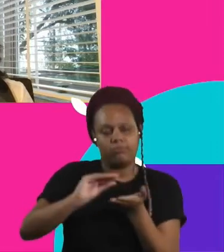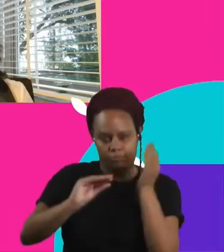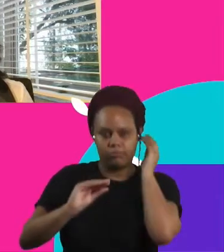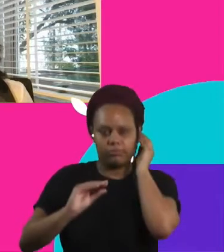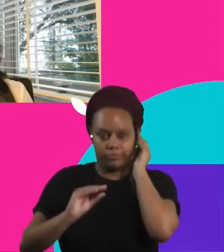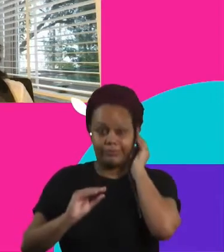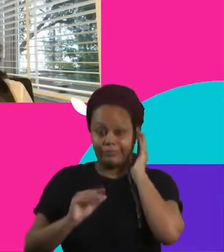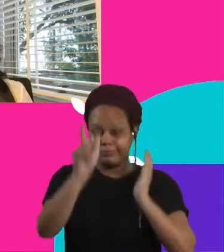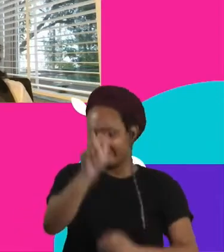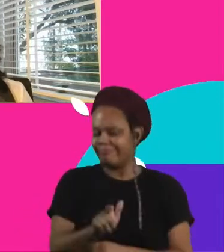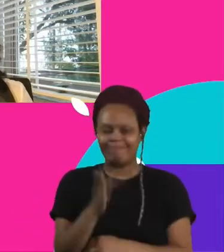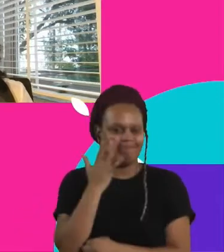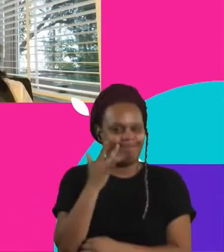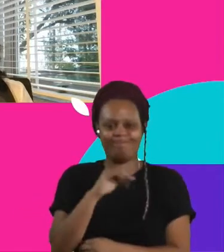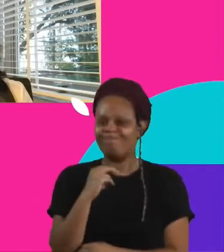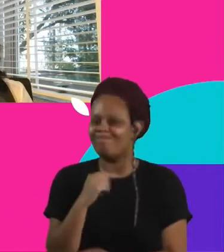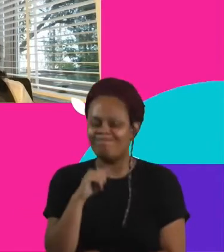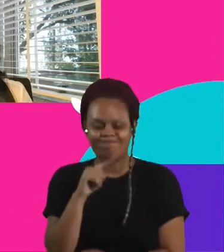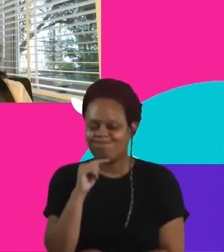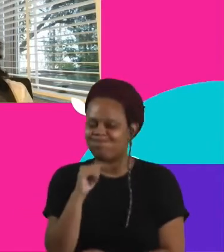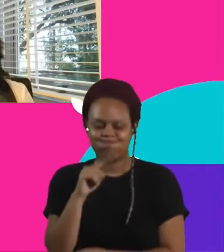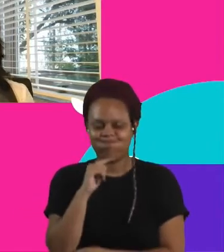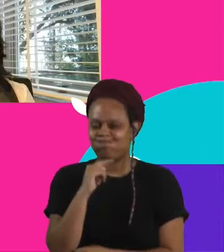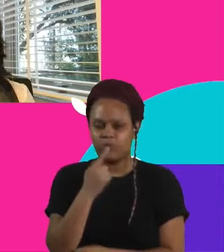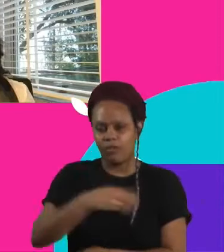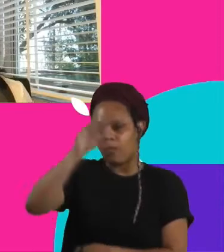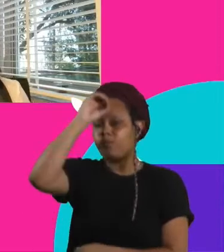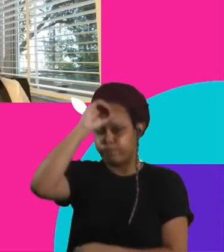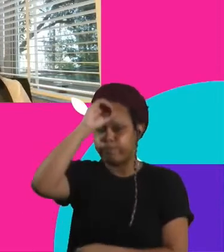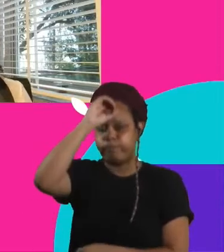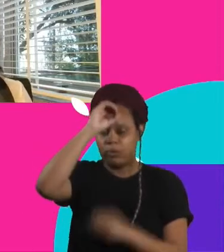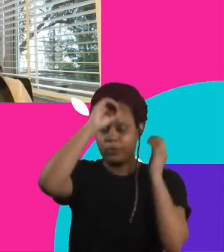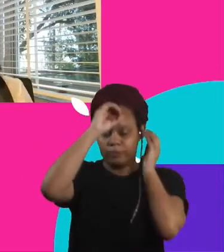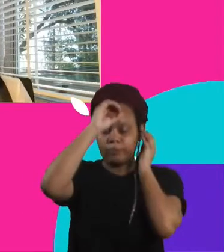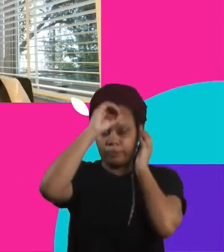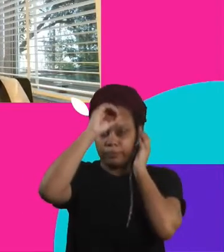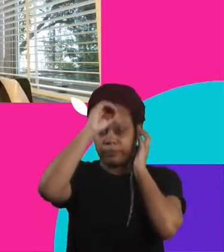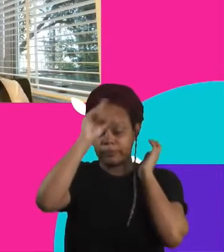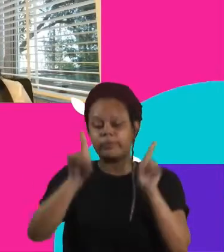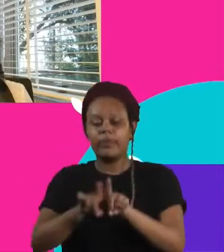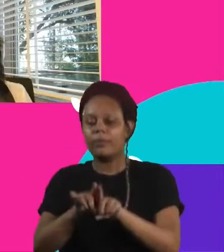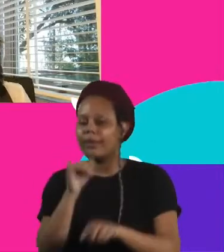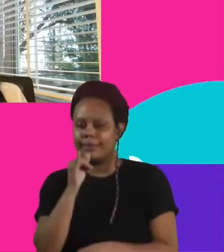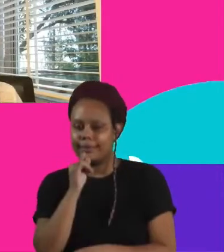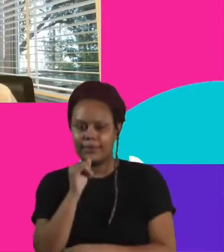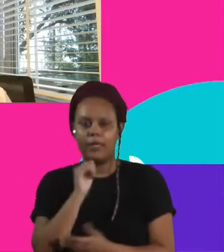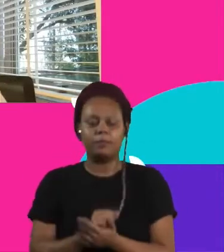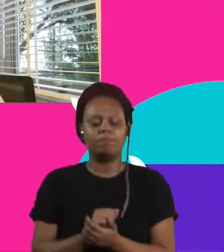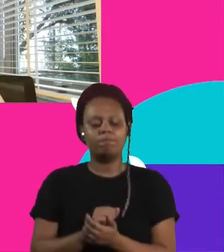um analfabeto em dados e, mais ainda, vai ter a sua cidadania limitada a